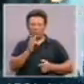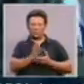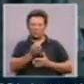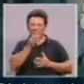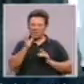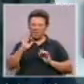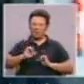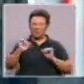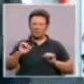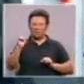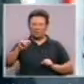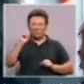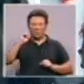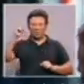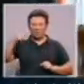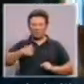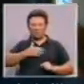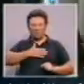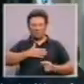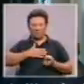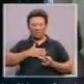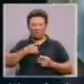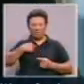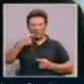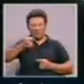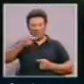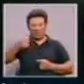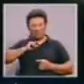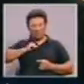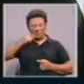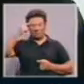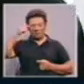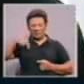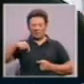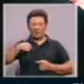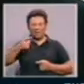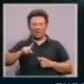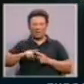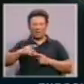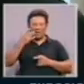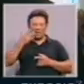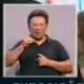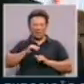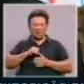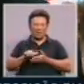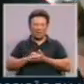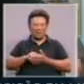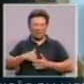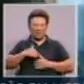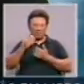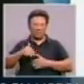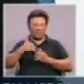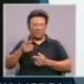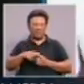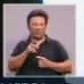só de manhã ao levantar mas também ao longo do dia e erradamente Pensava que estava a limpar o uns